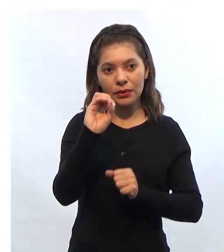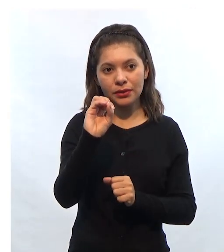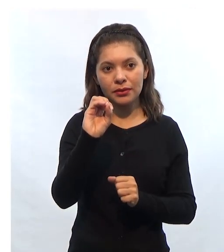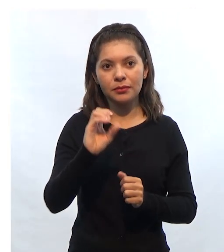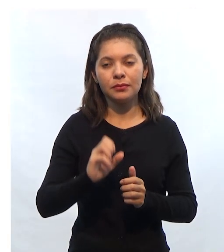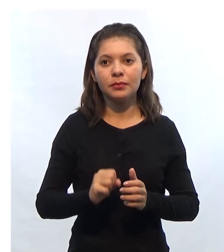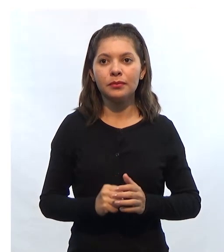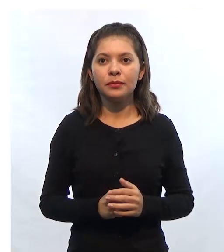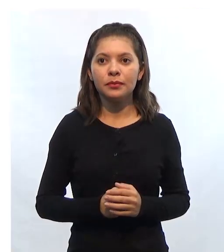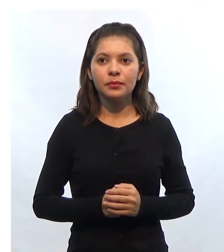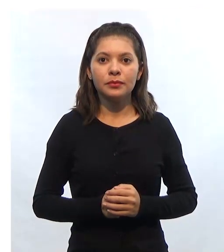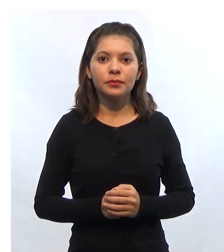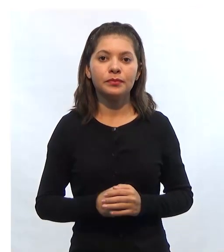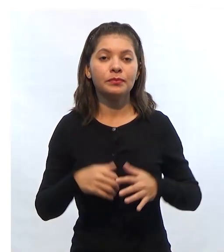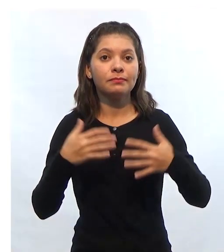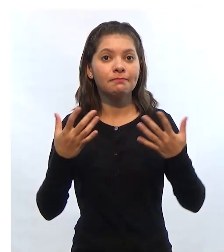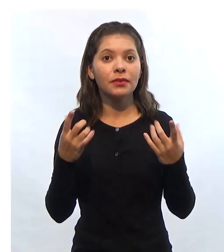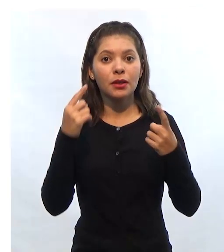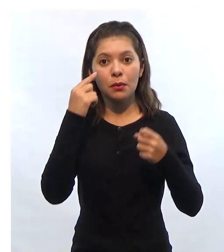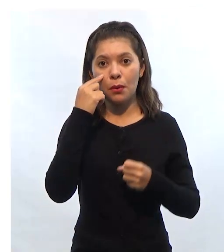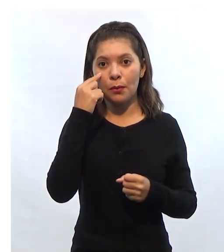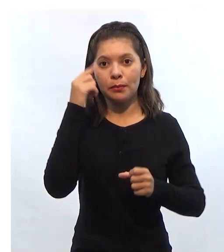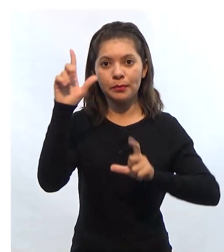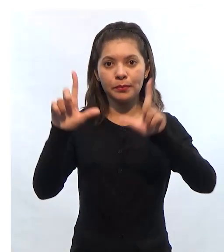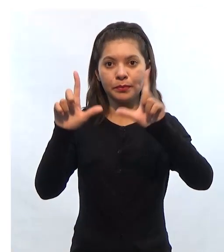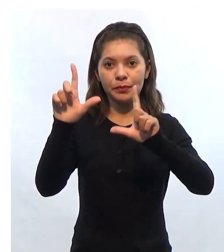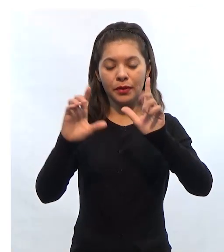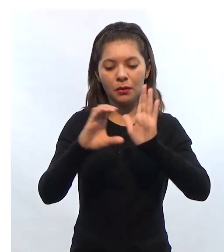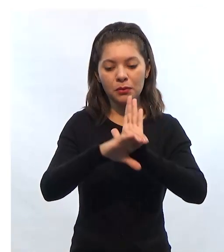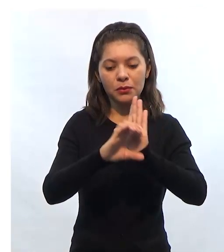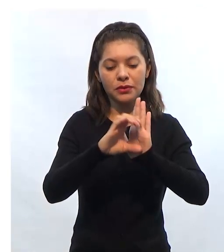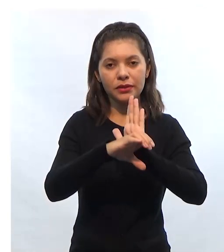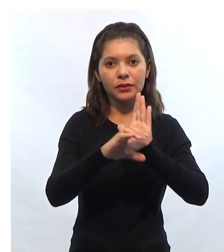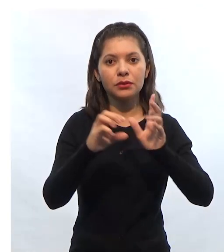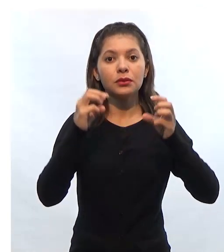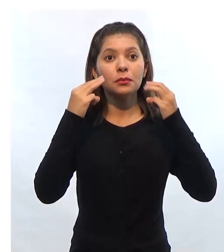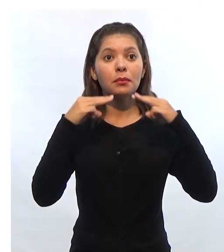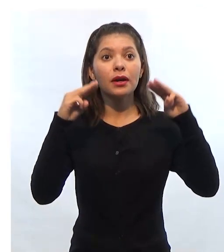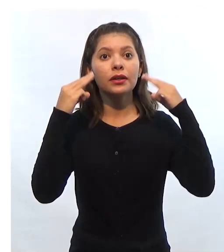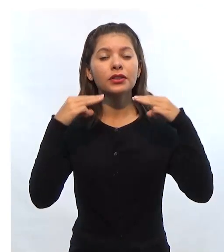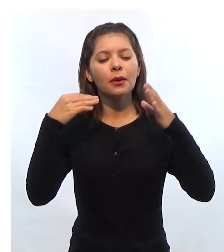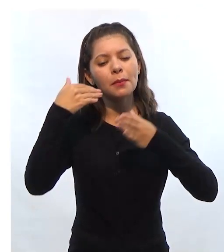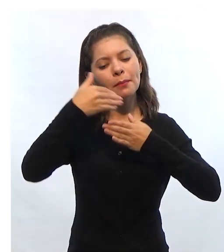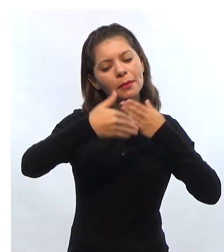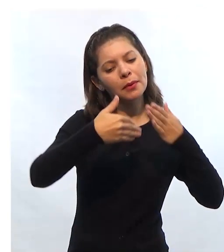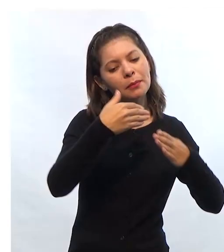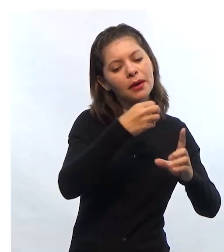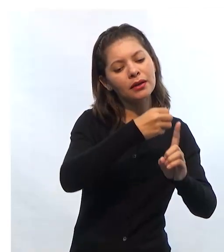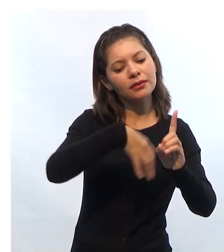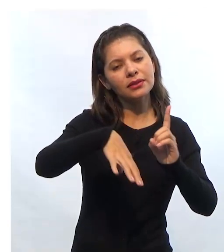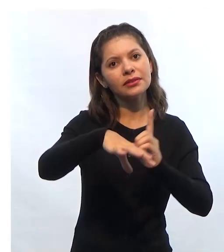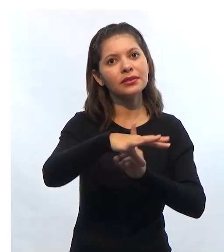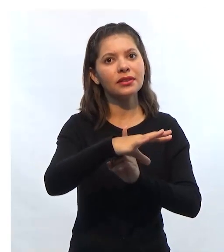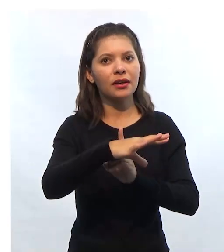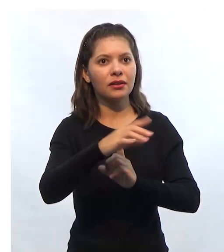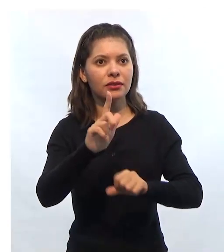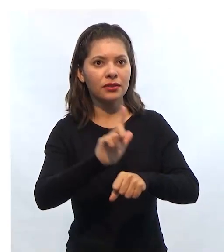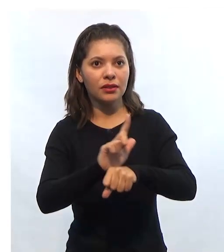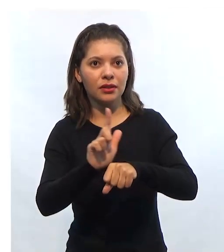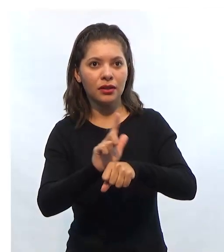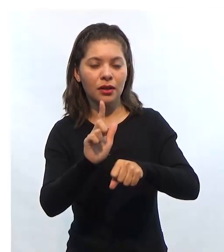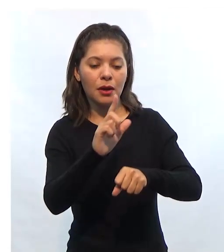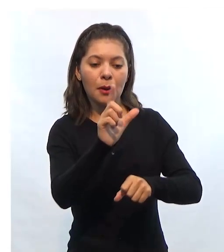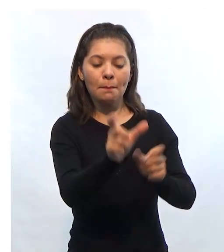50. Então, aqui nós vamos ver alguns conceitos de marketing. Marketing é um processo social e gerencial pelo qual indivíduos e